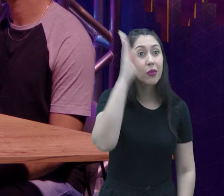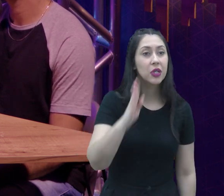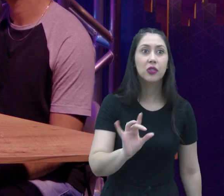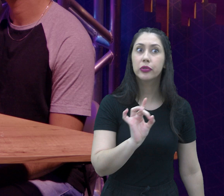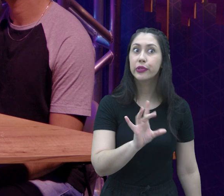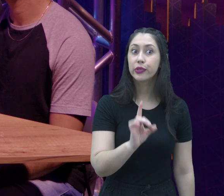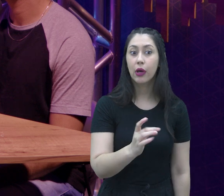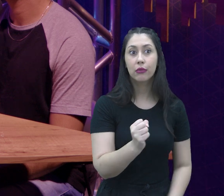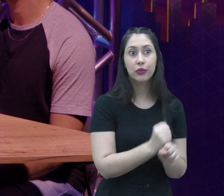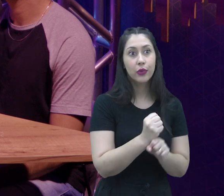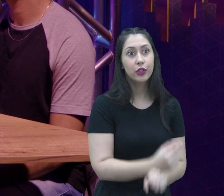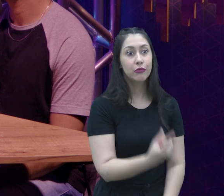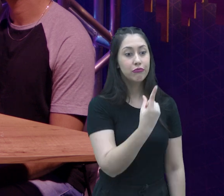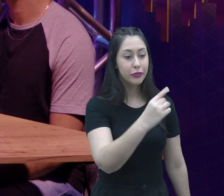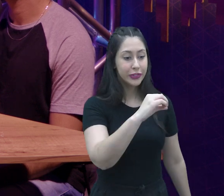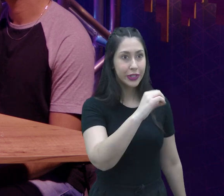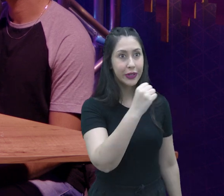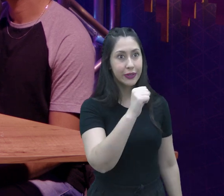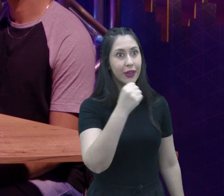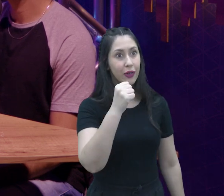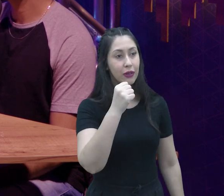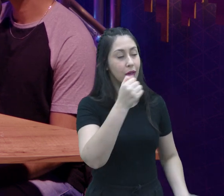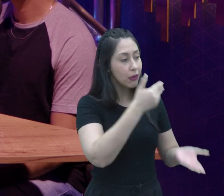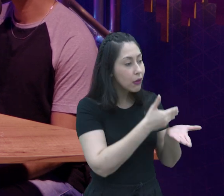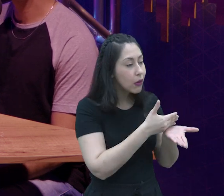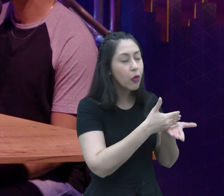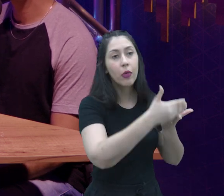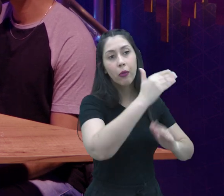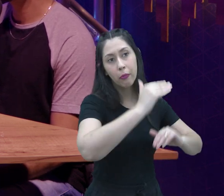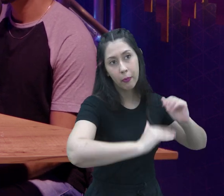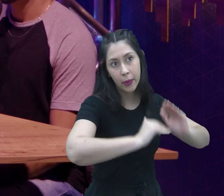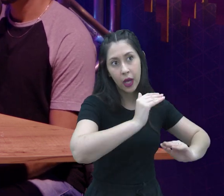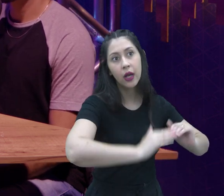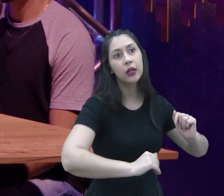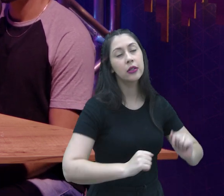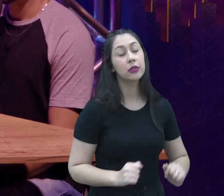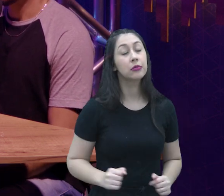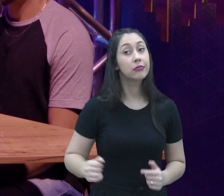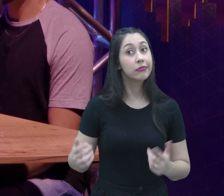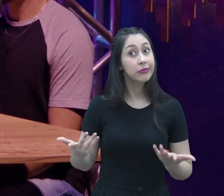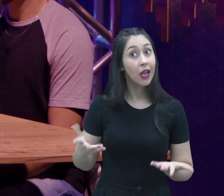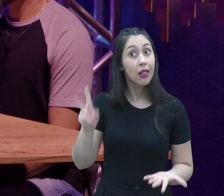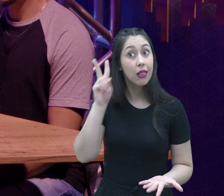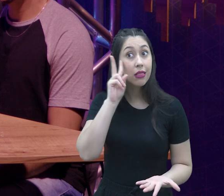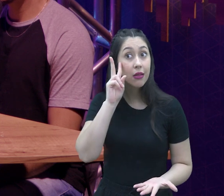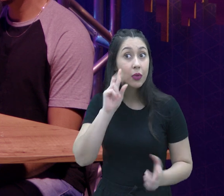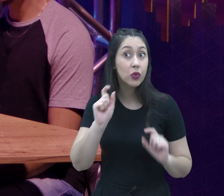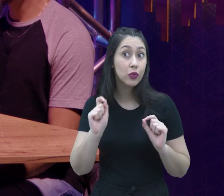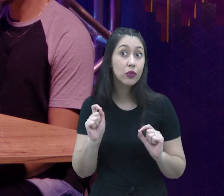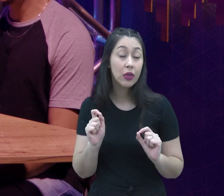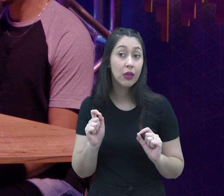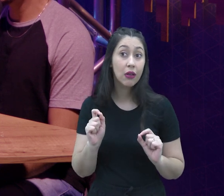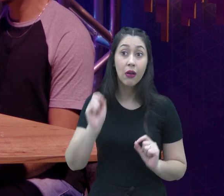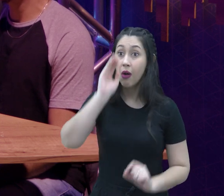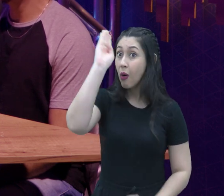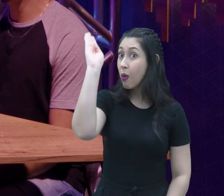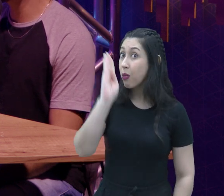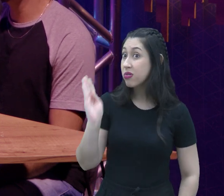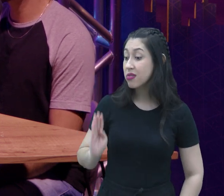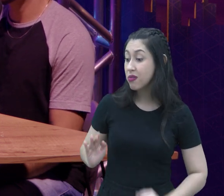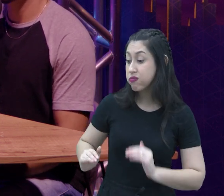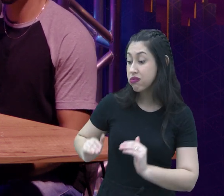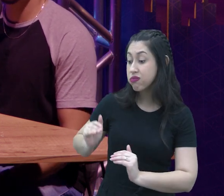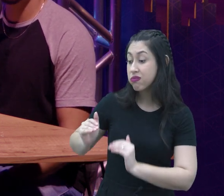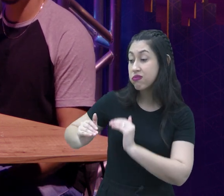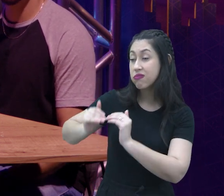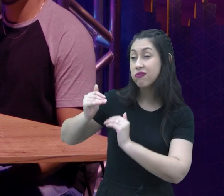Brasil, só em 88 que isso começou a prevalecer, né? Lembrando que o Brasil ele foi amadurecendo